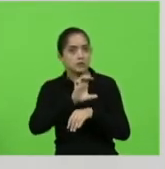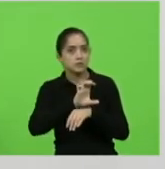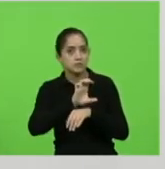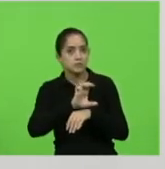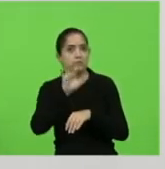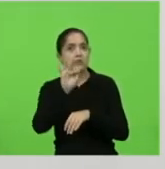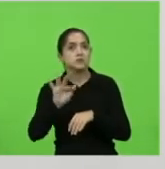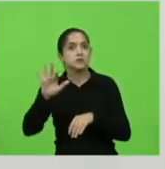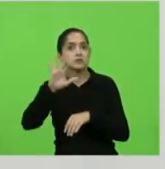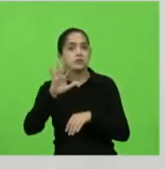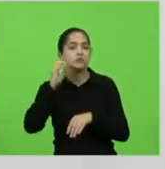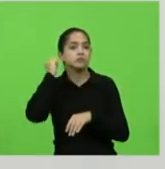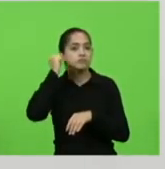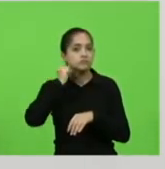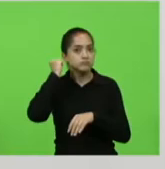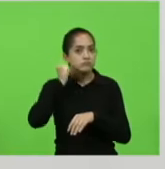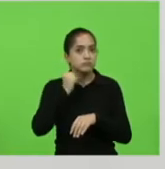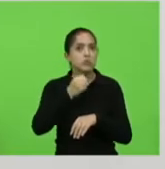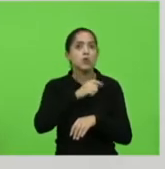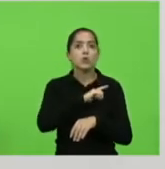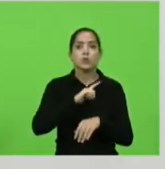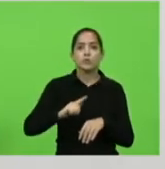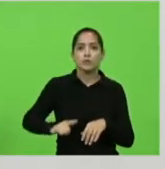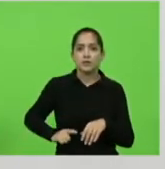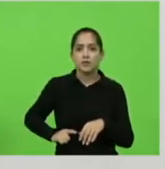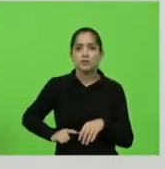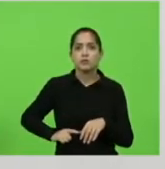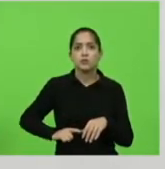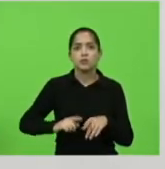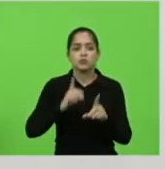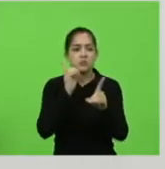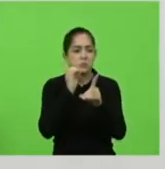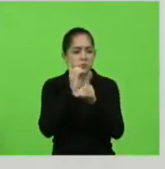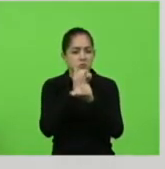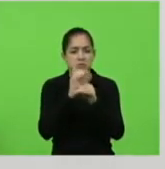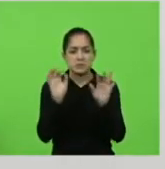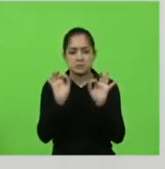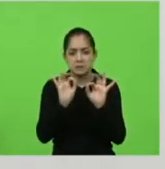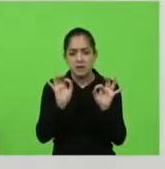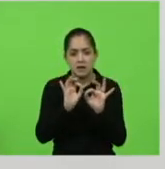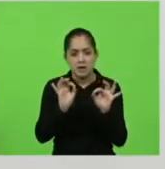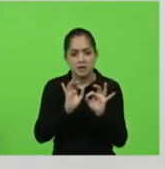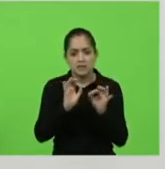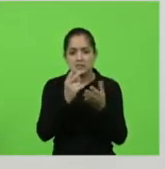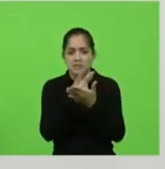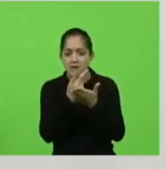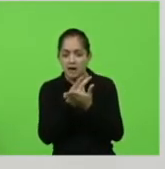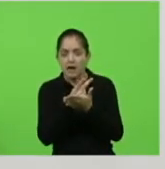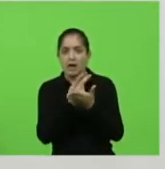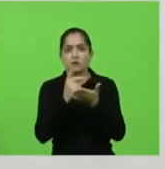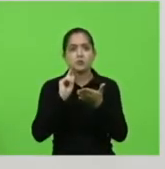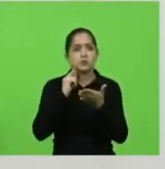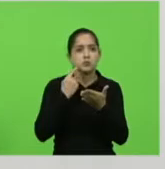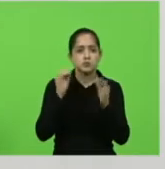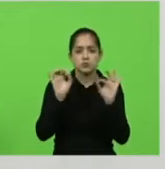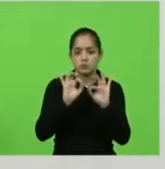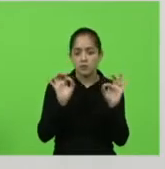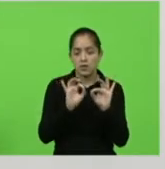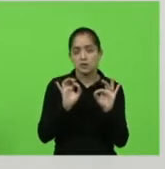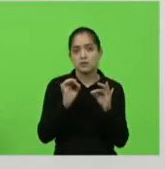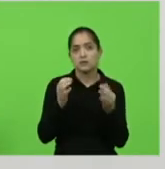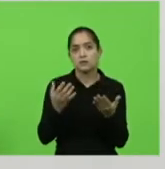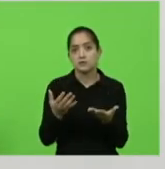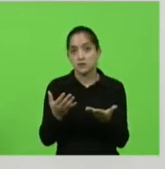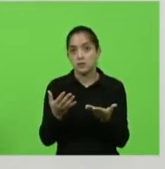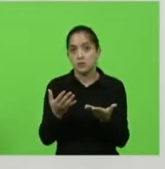federal, vice-governador, governador, e não encontrei nada que maculasse a sua biografia política. Então, como